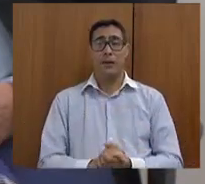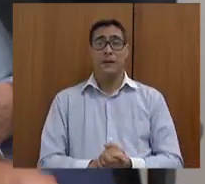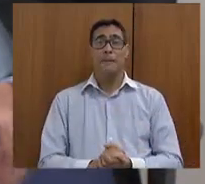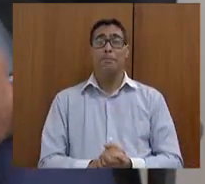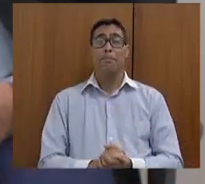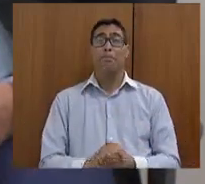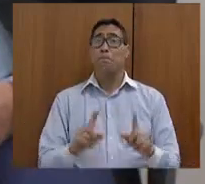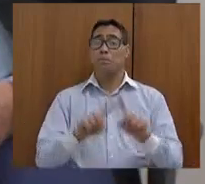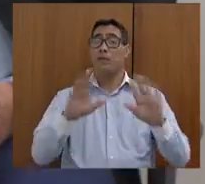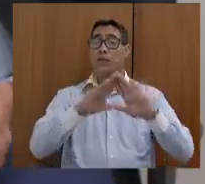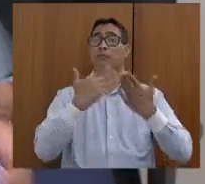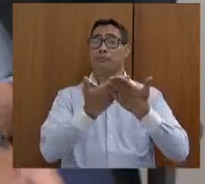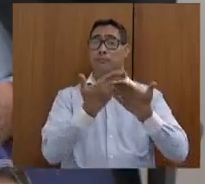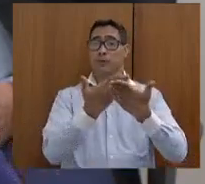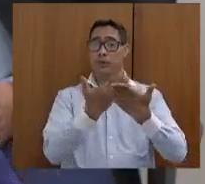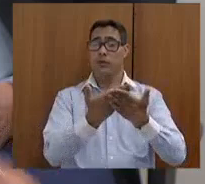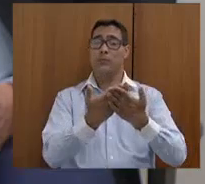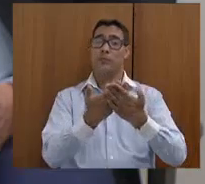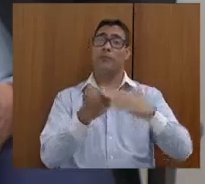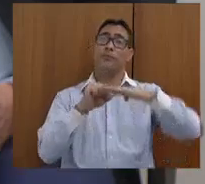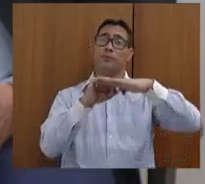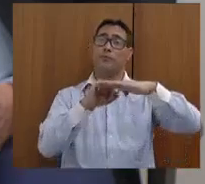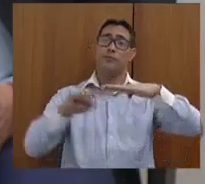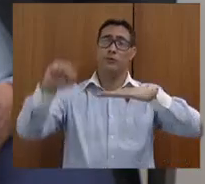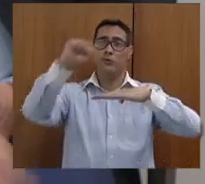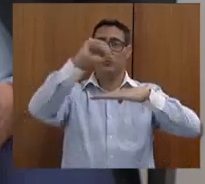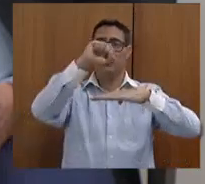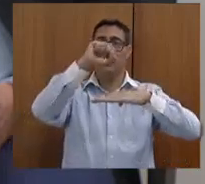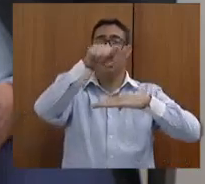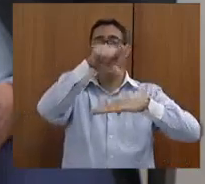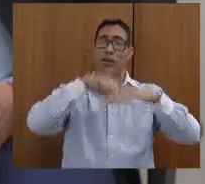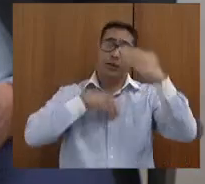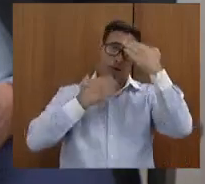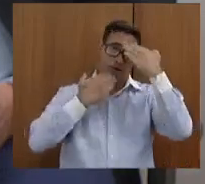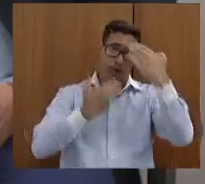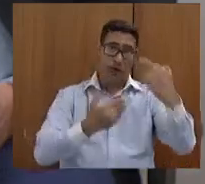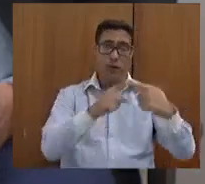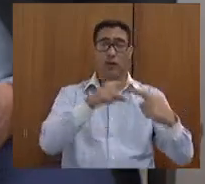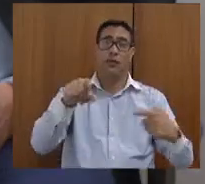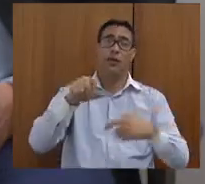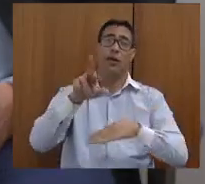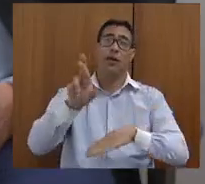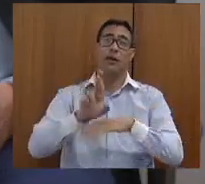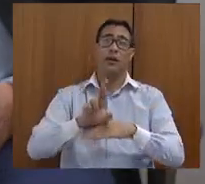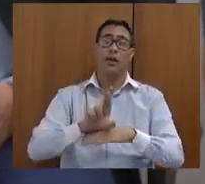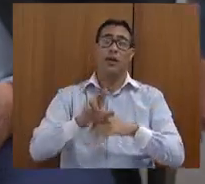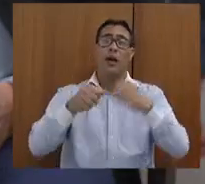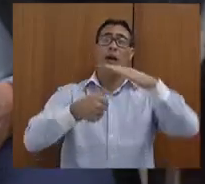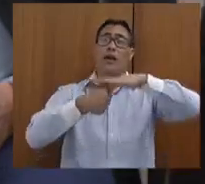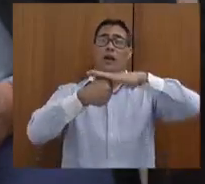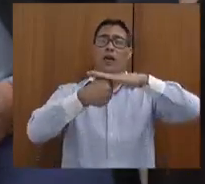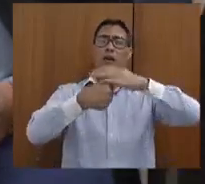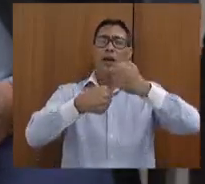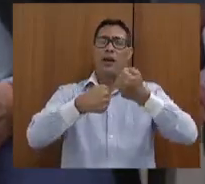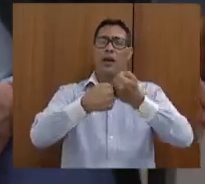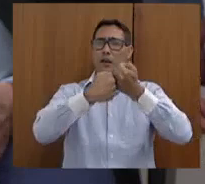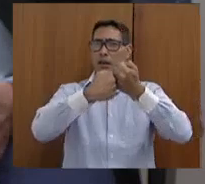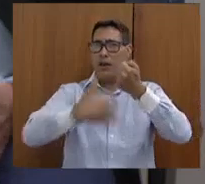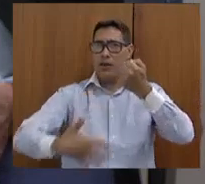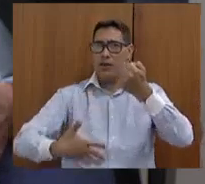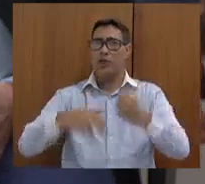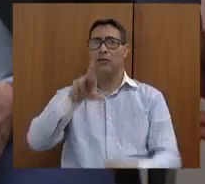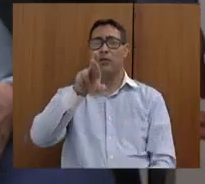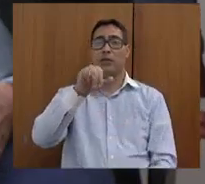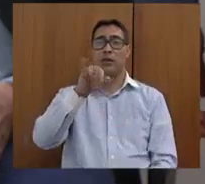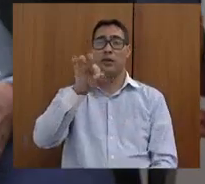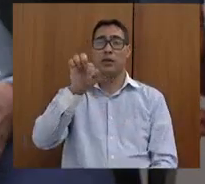é na educação superior e eu quero te agradecer a presença da reitora Lavínia do reitor Wagner que aqui estão também mandar um abraço aqui para o Fred